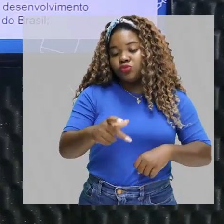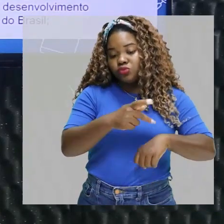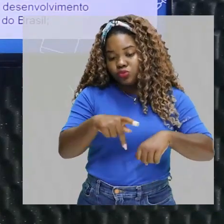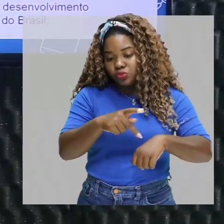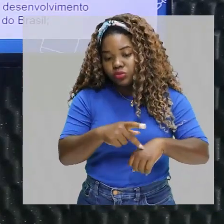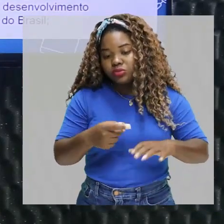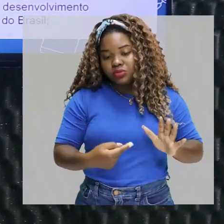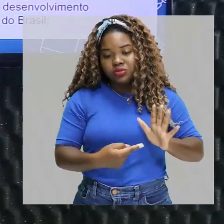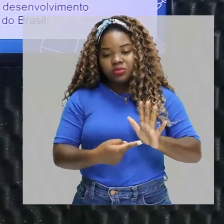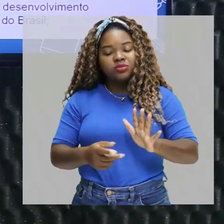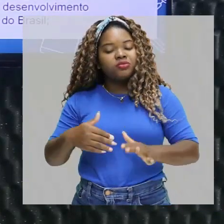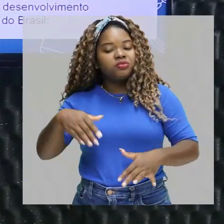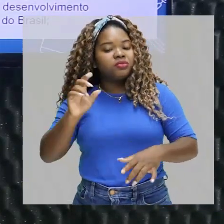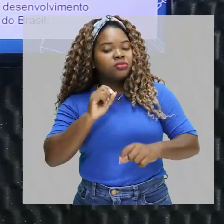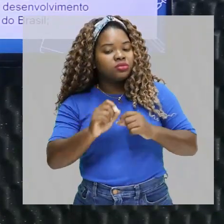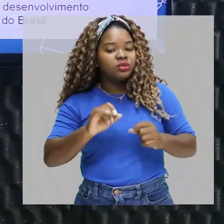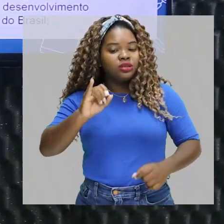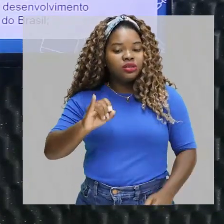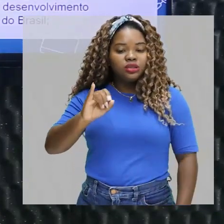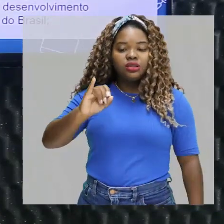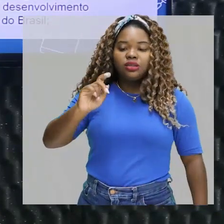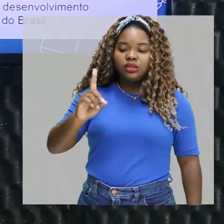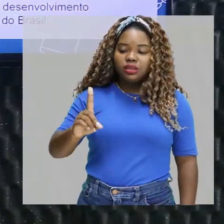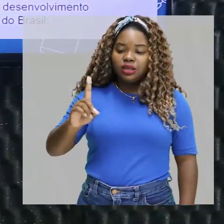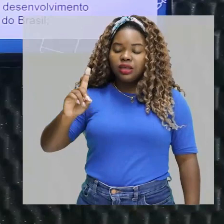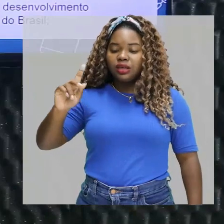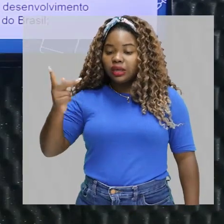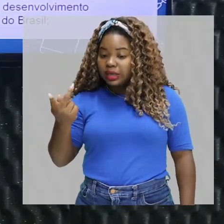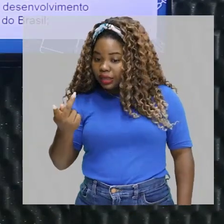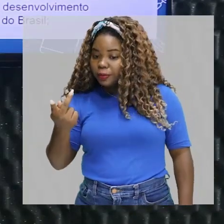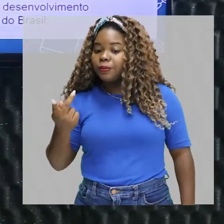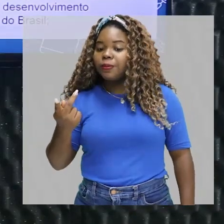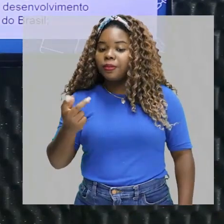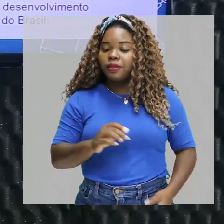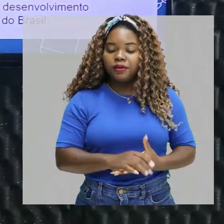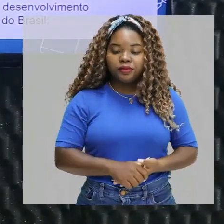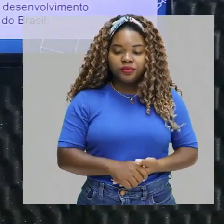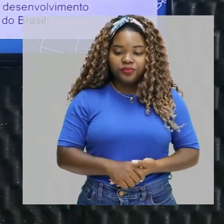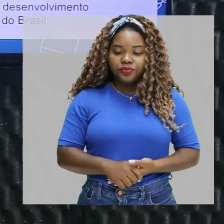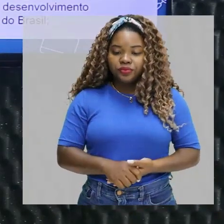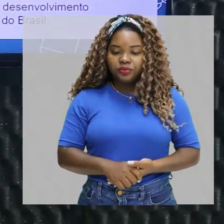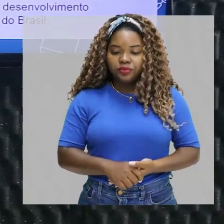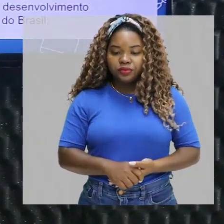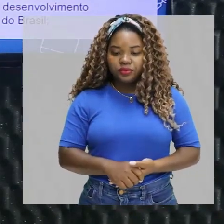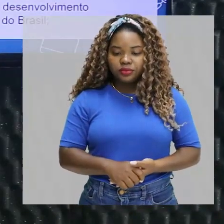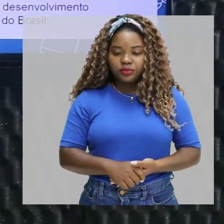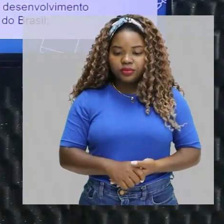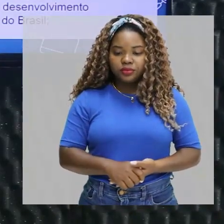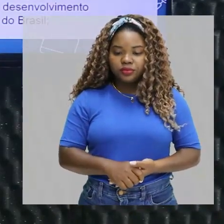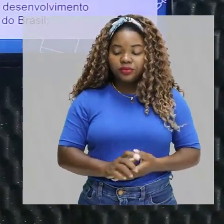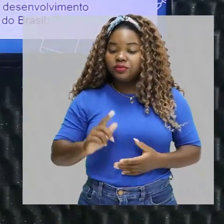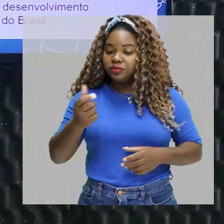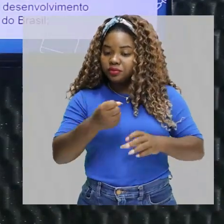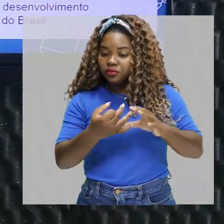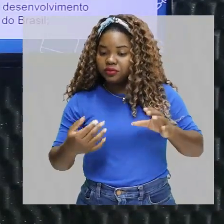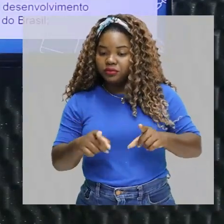vai apresentar os maiores índices aí de IDH do índice de desenvolvimento humano do nosso país Tá certo uma